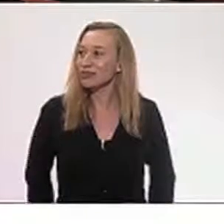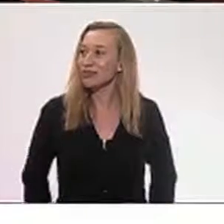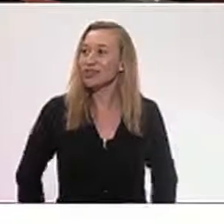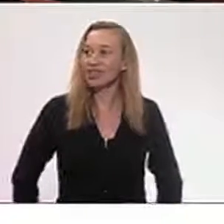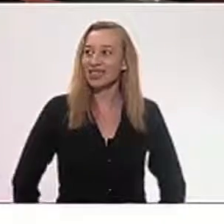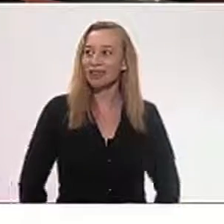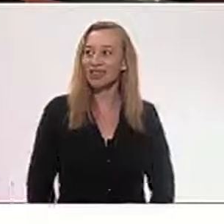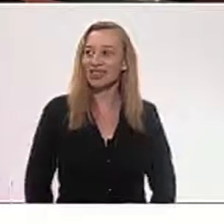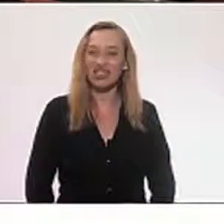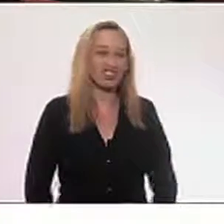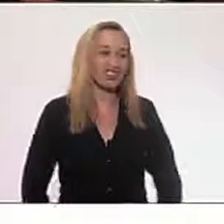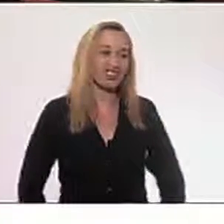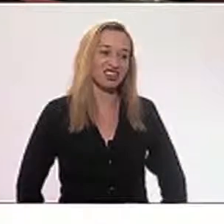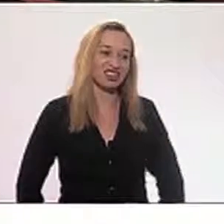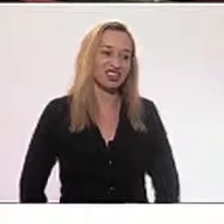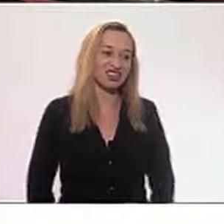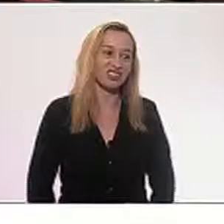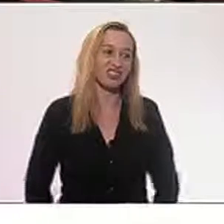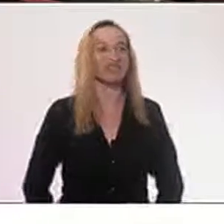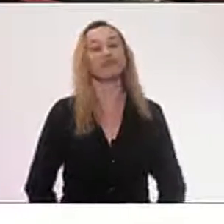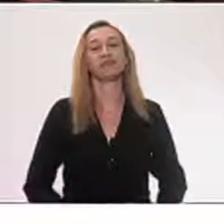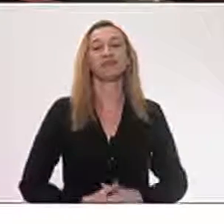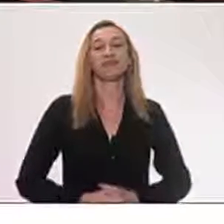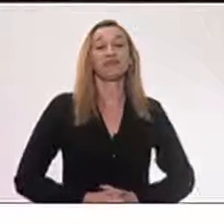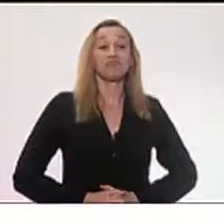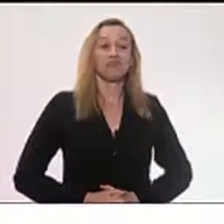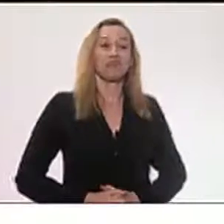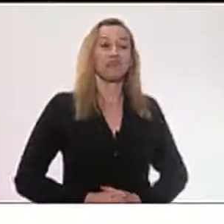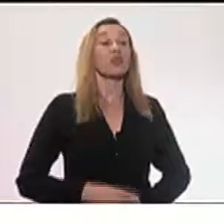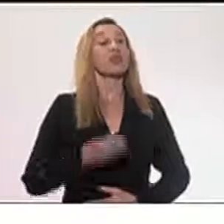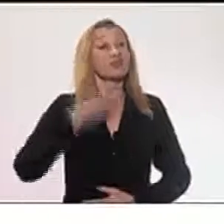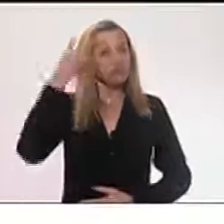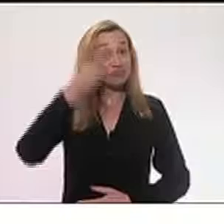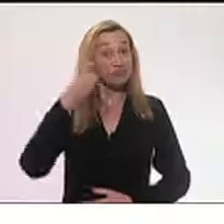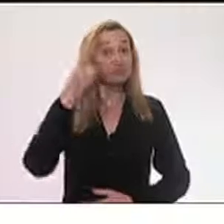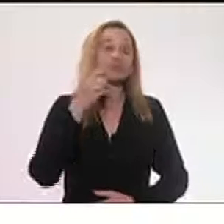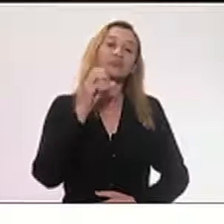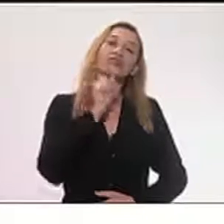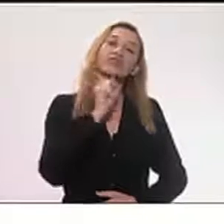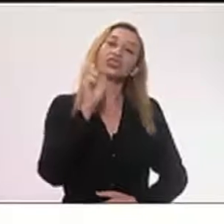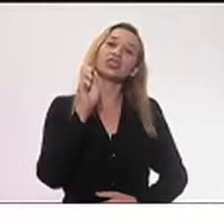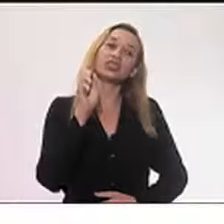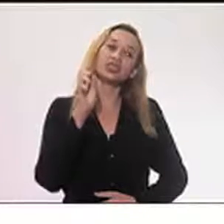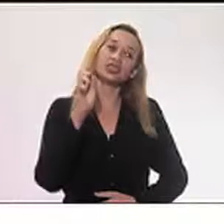senhor presidente, deputado Sérgio Lubac,